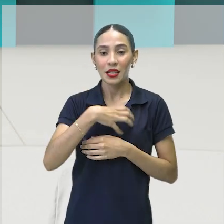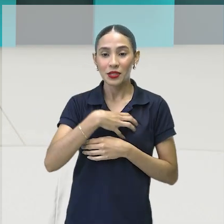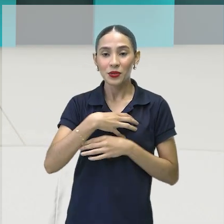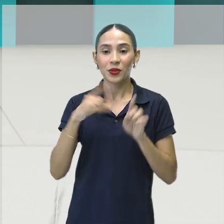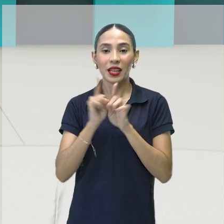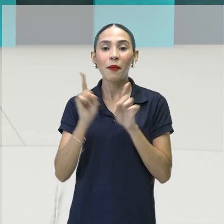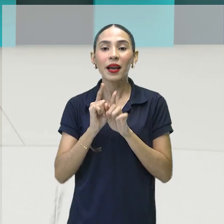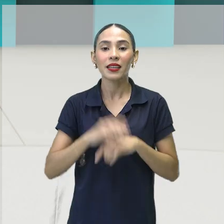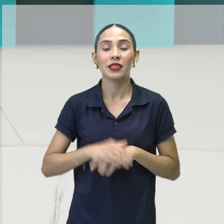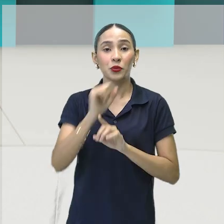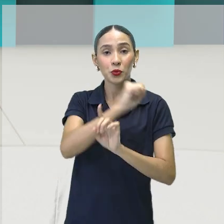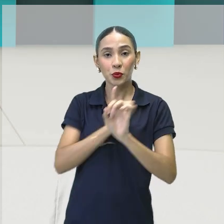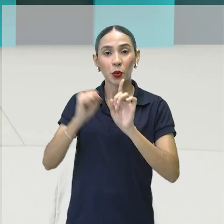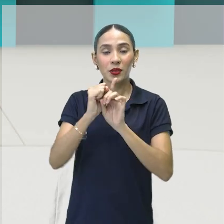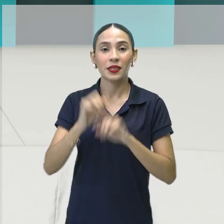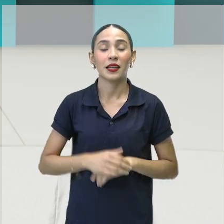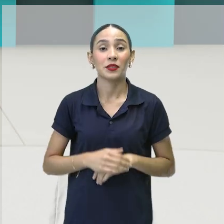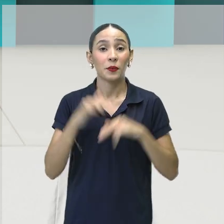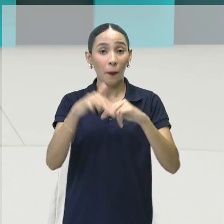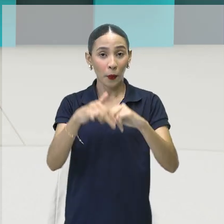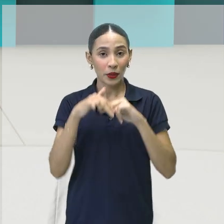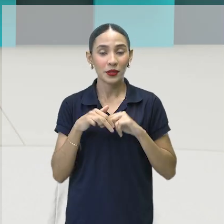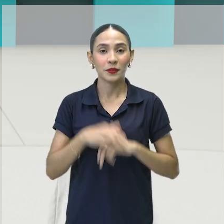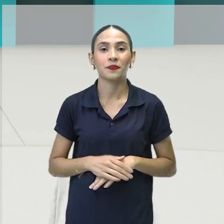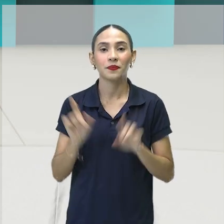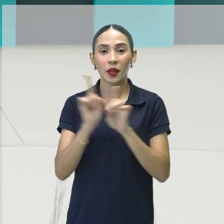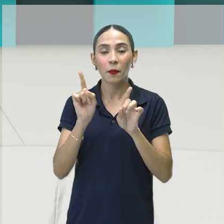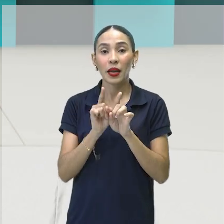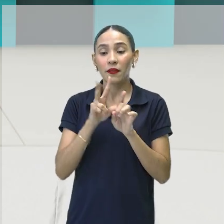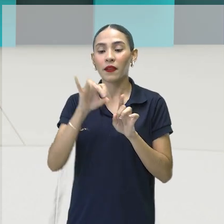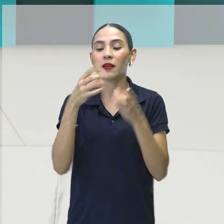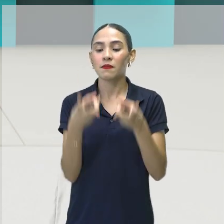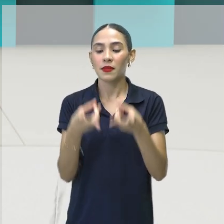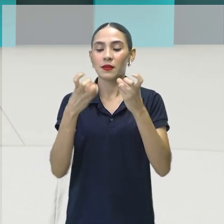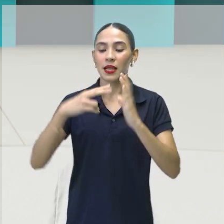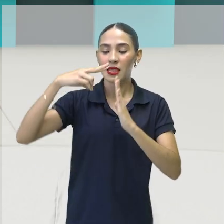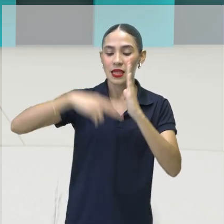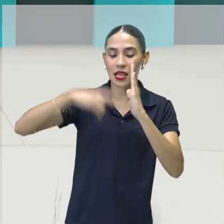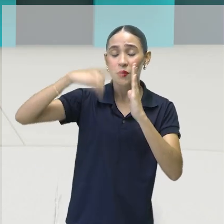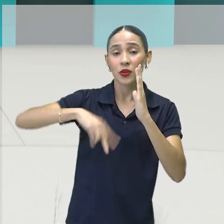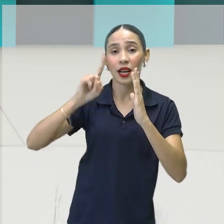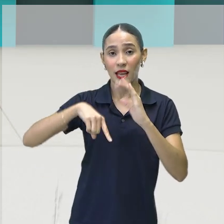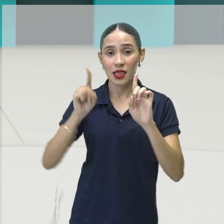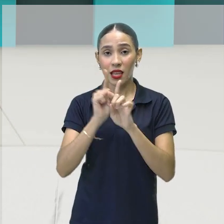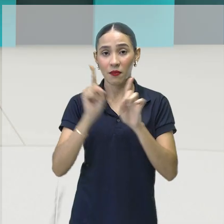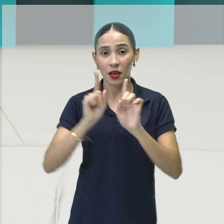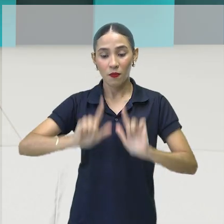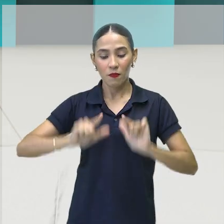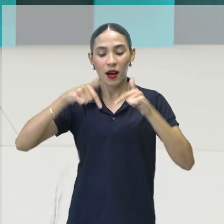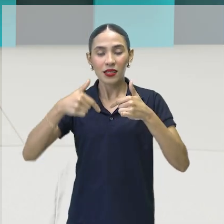sentidos de uma sociedade. Por isso, vamos perceber que leitura, ela é também um